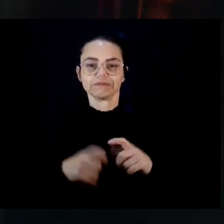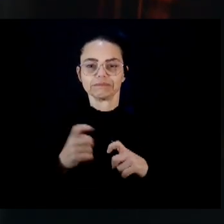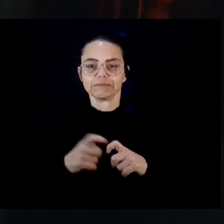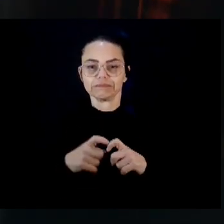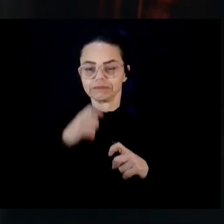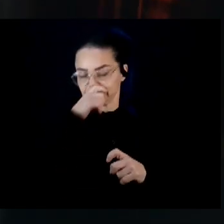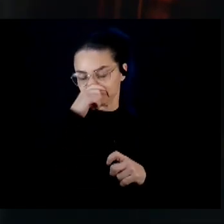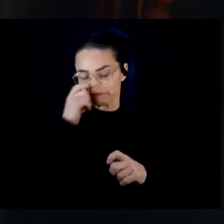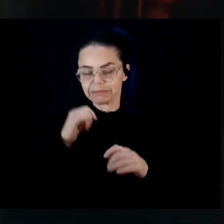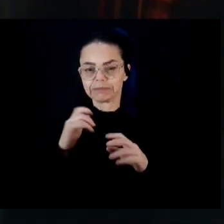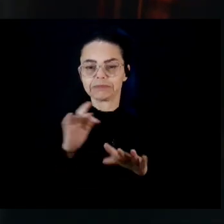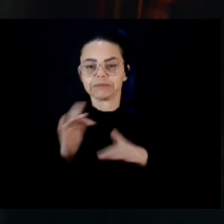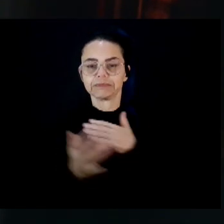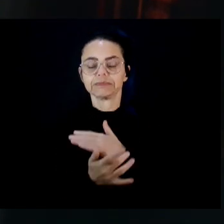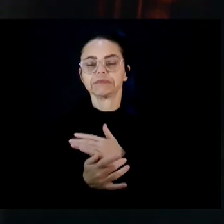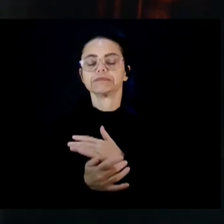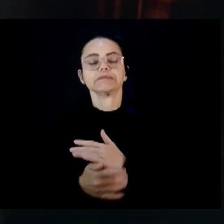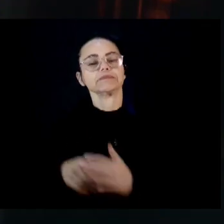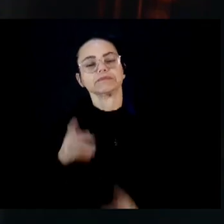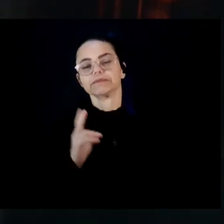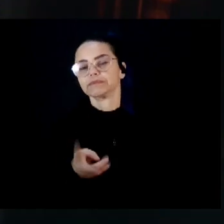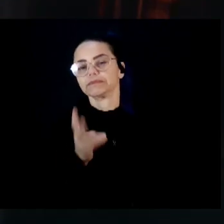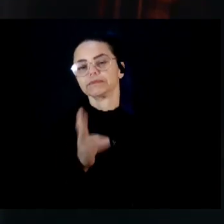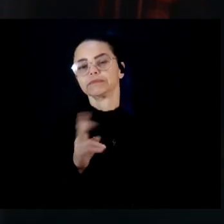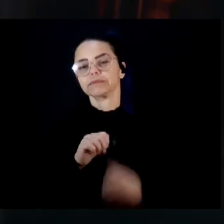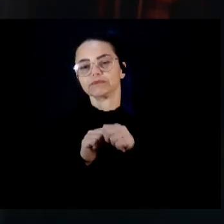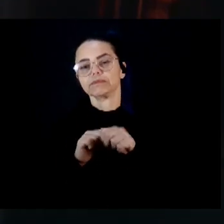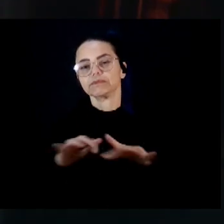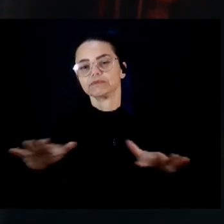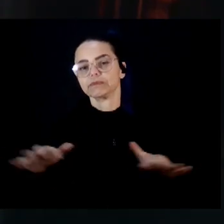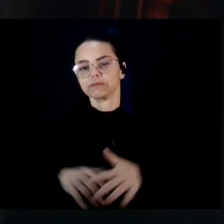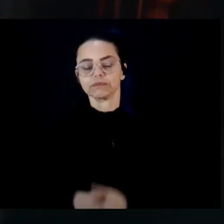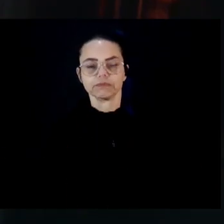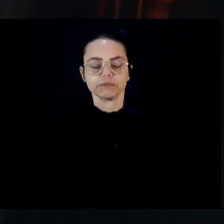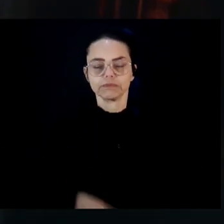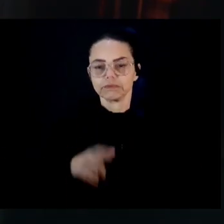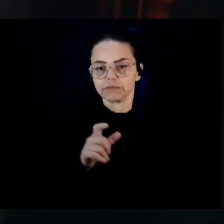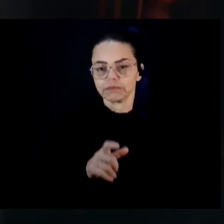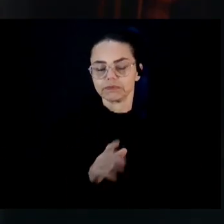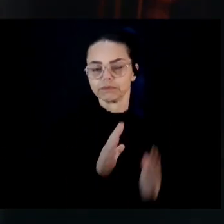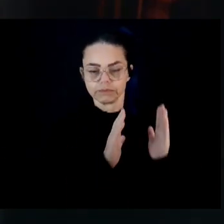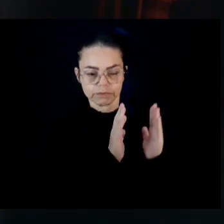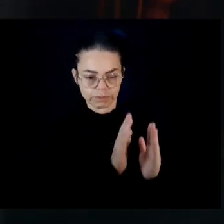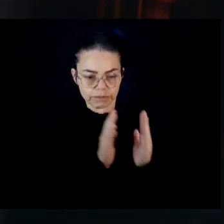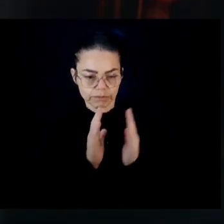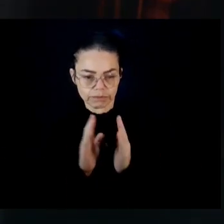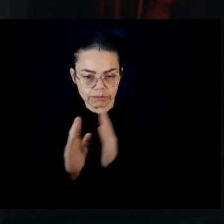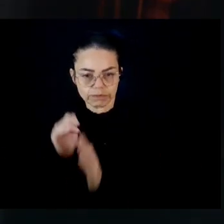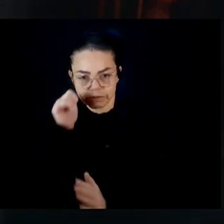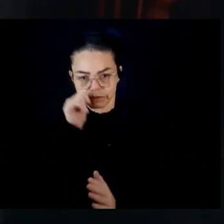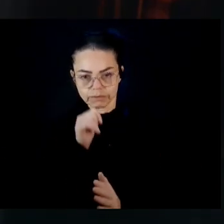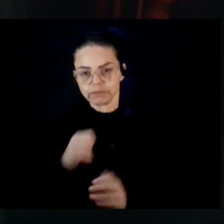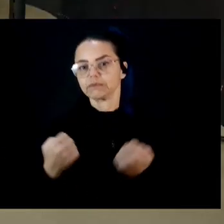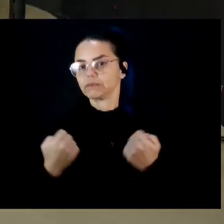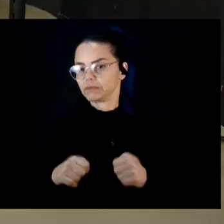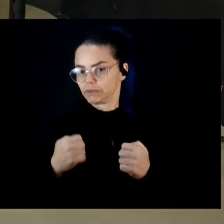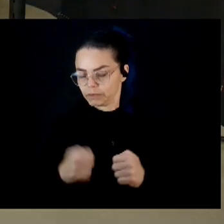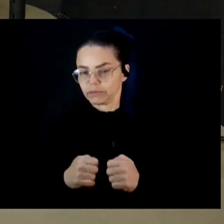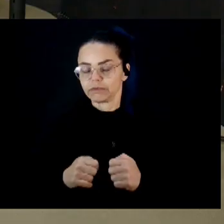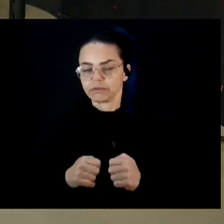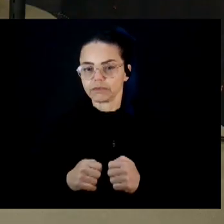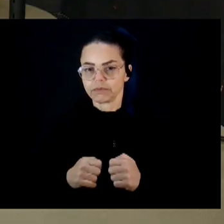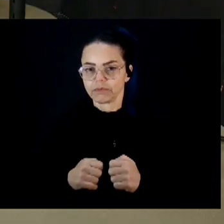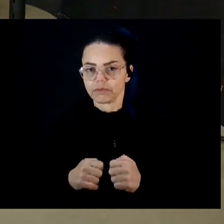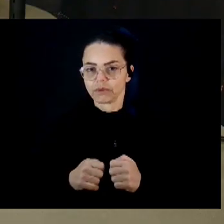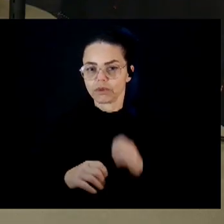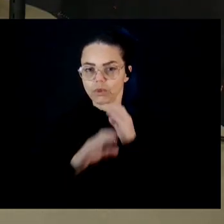vem reforçando isso cada vez mais. Só que tem fases da vida que a mulher ela vai precisar realmente dessa suplementação,